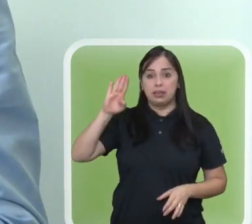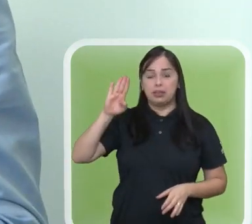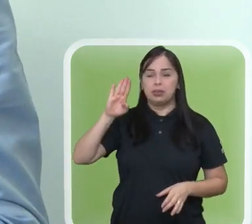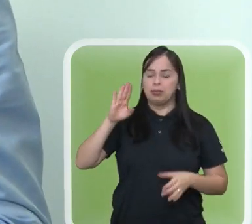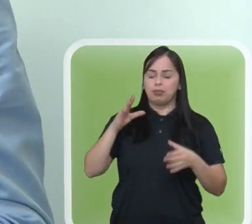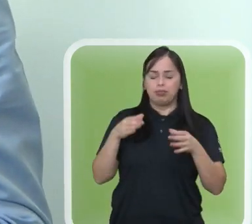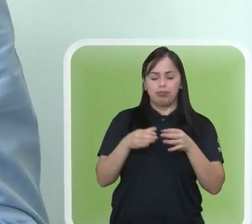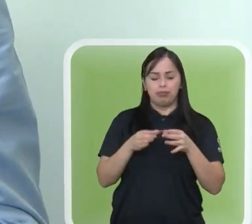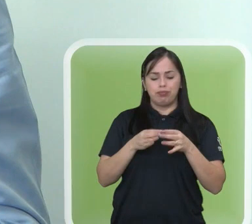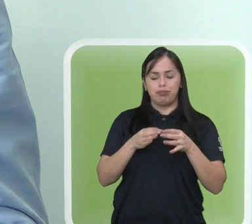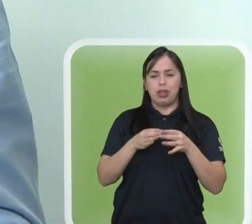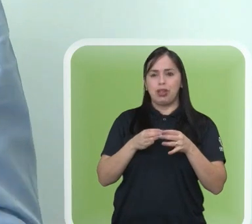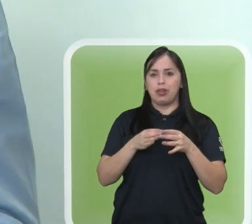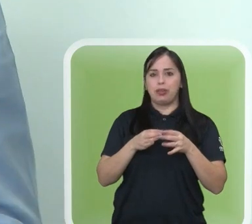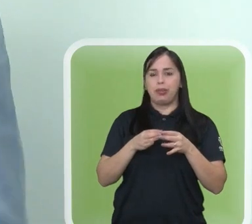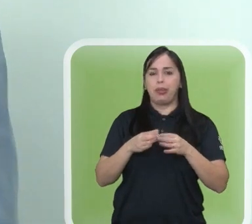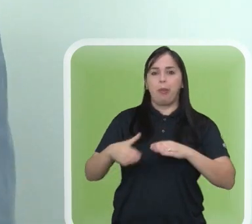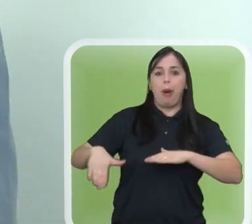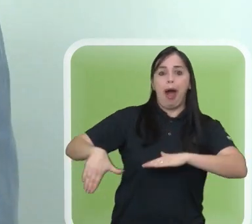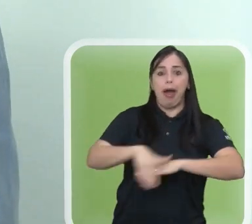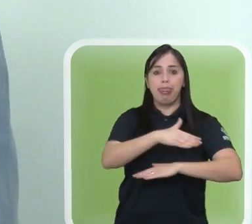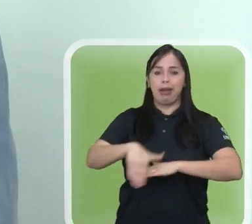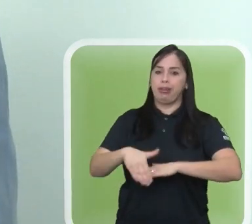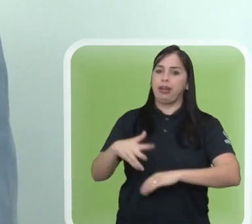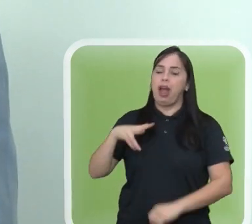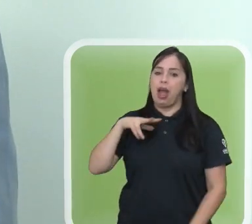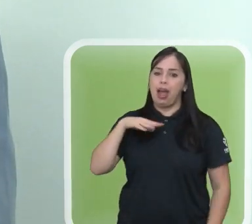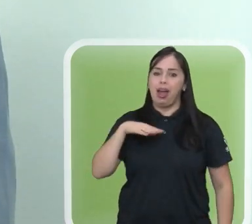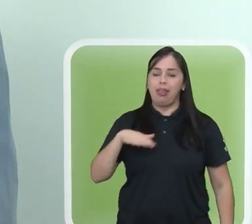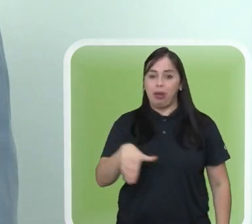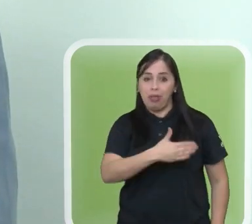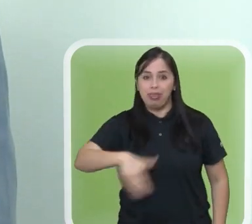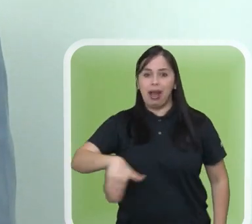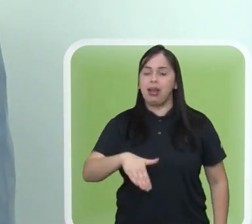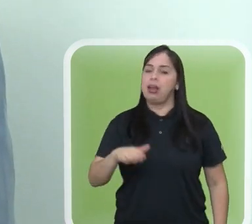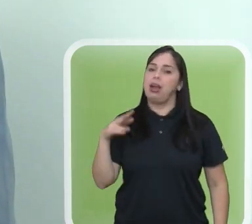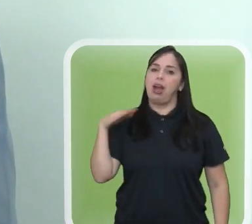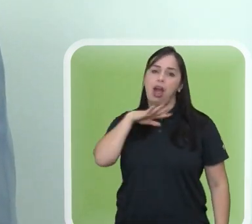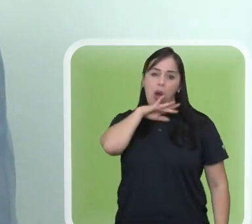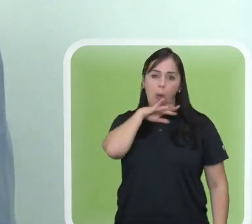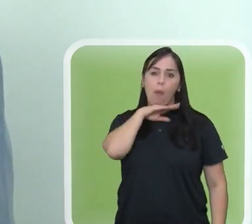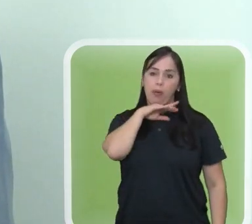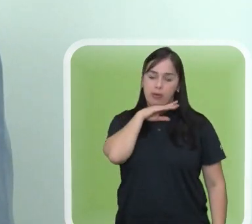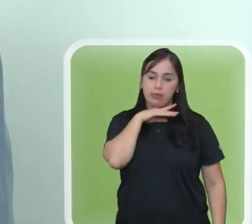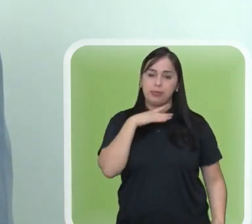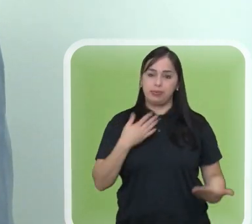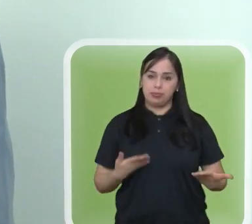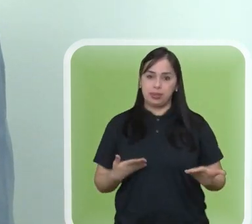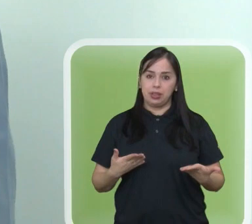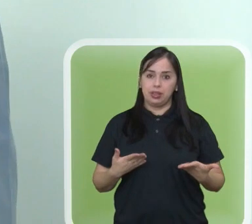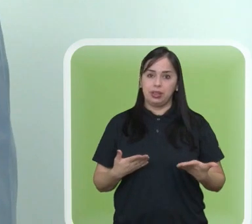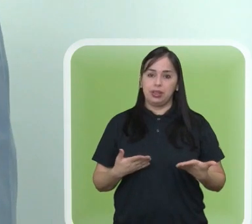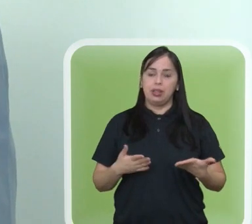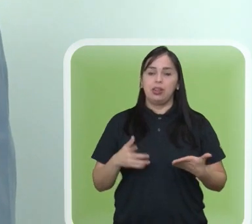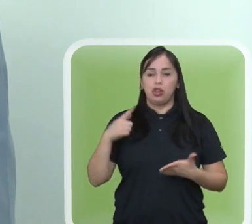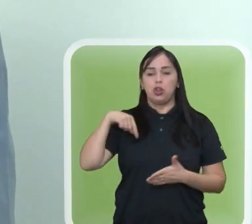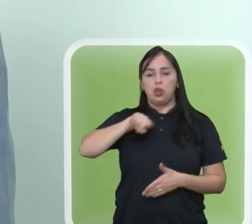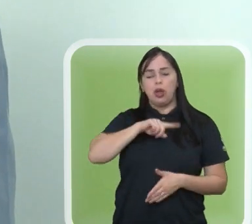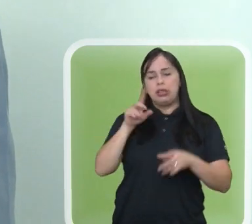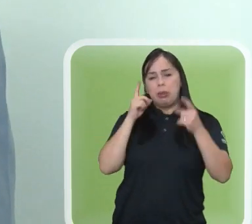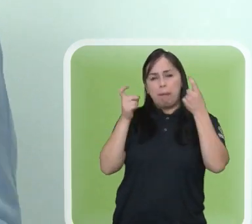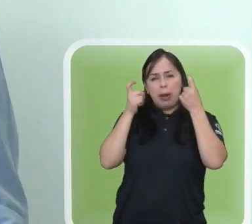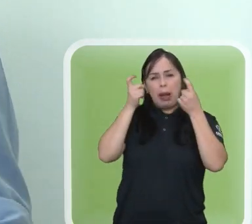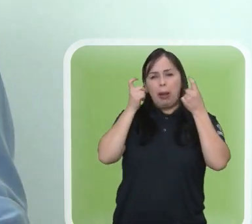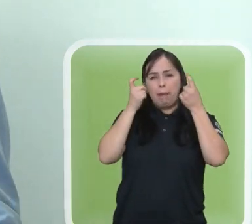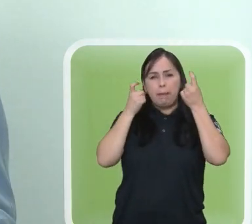aspecto ataque, foi muito mal. Foi muito mal. Quando nós classificamos já tinha essa preocupação.